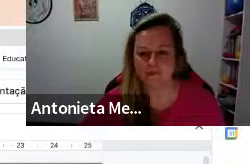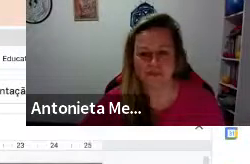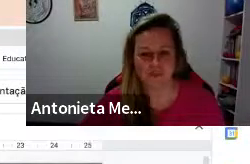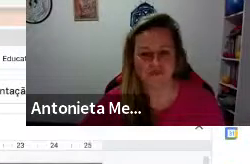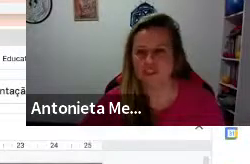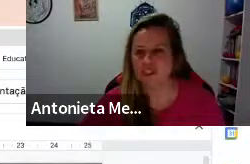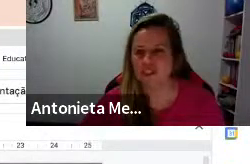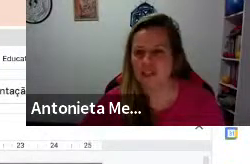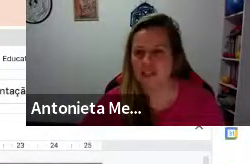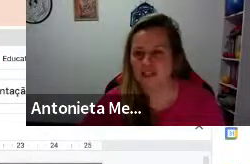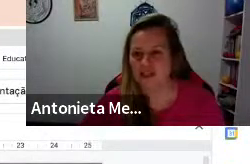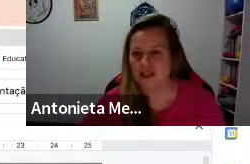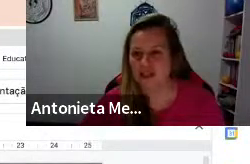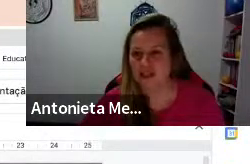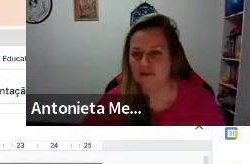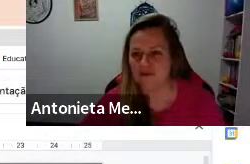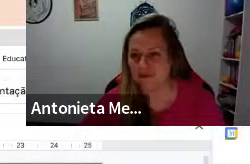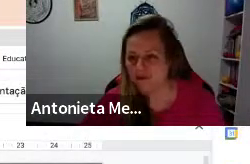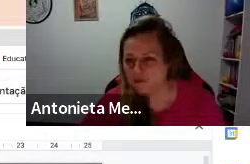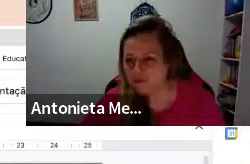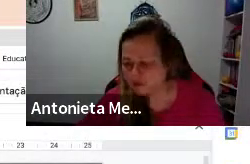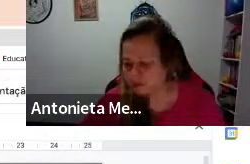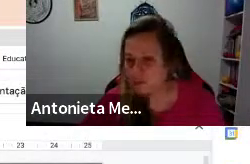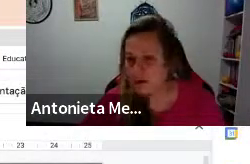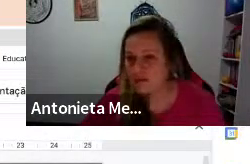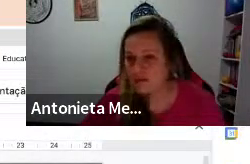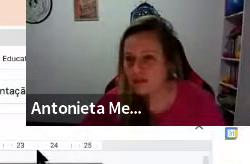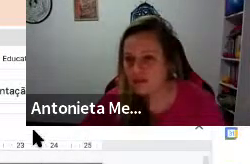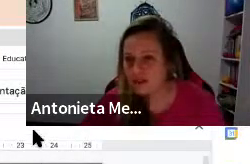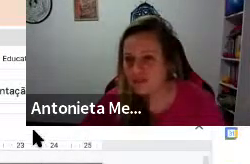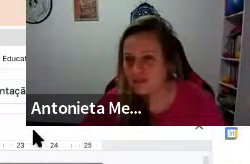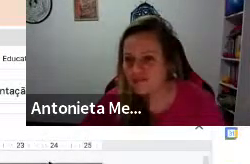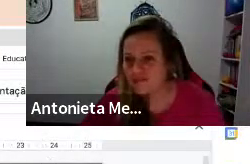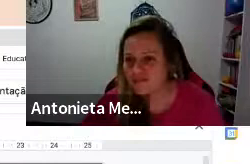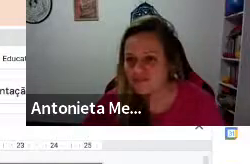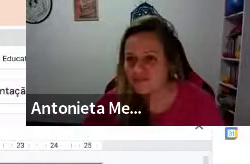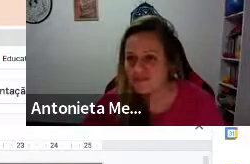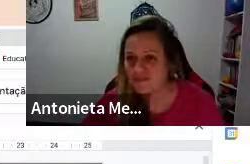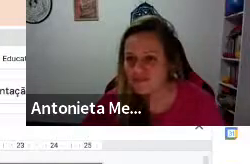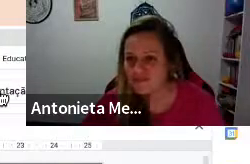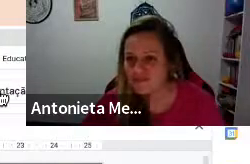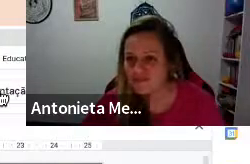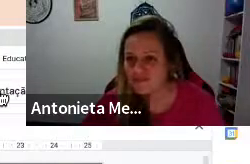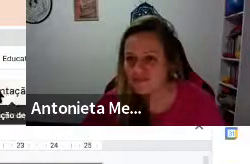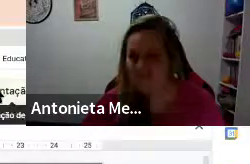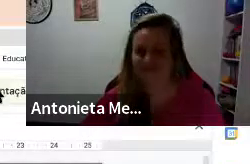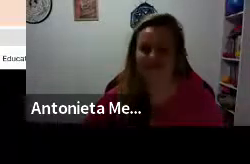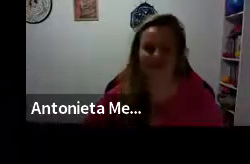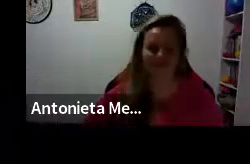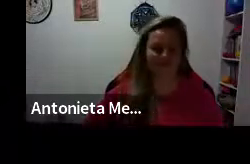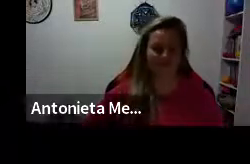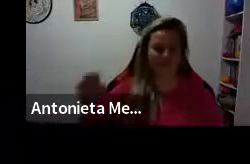Vocês estão conseguindo enxergar já, né? Quando o mouse está...